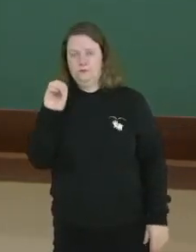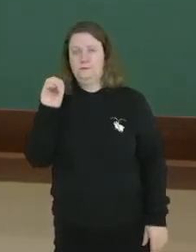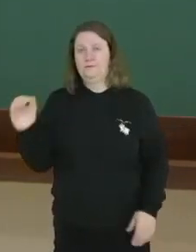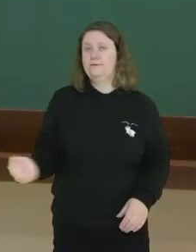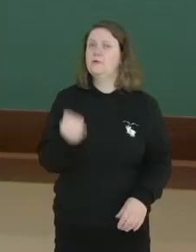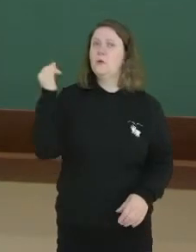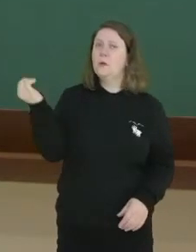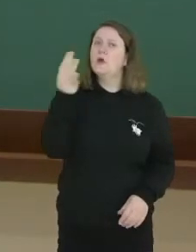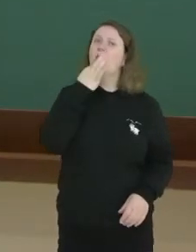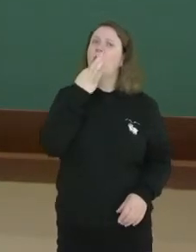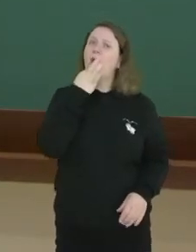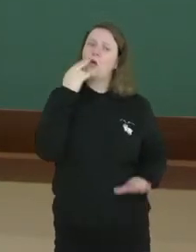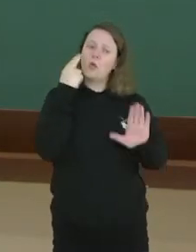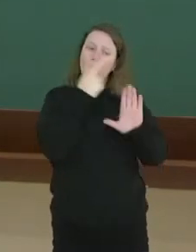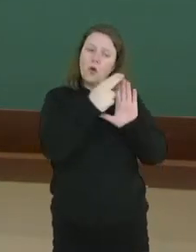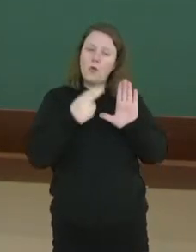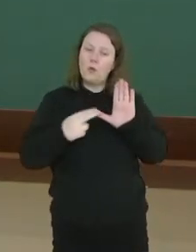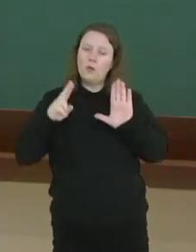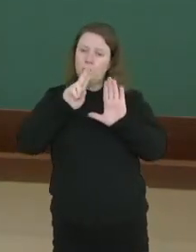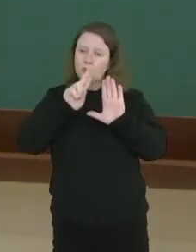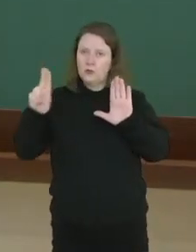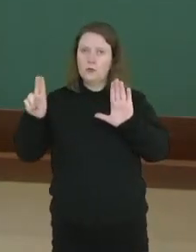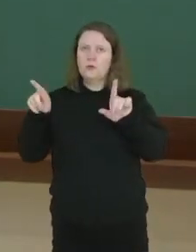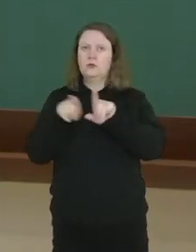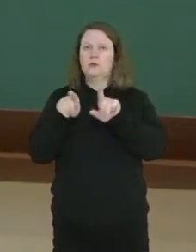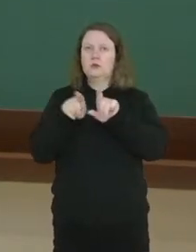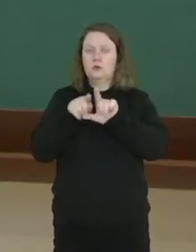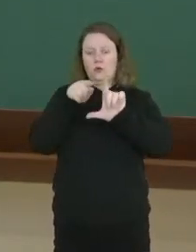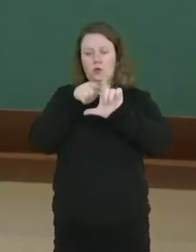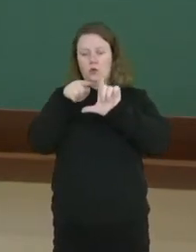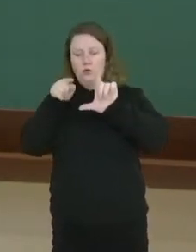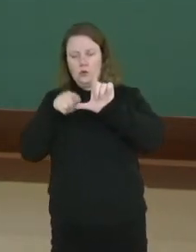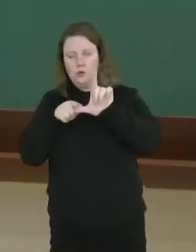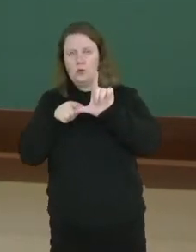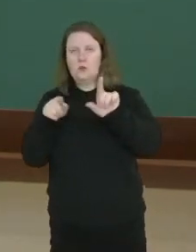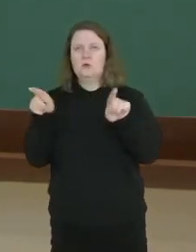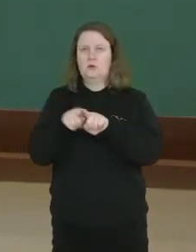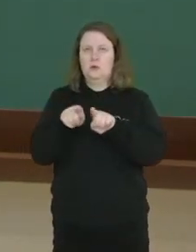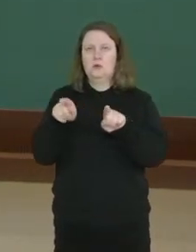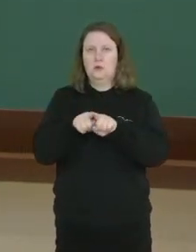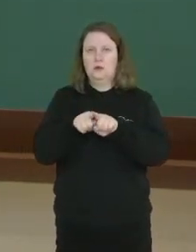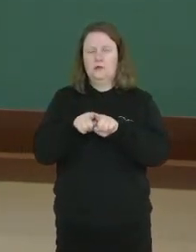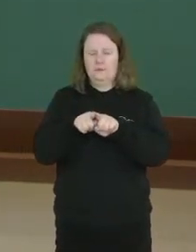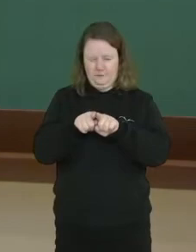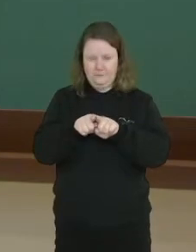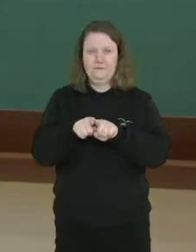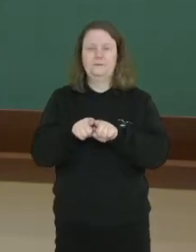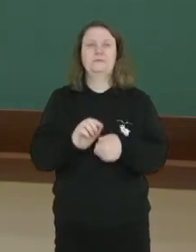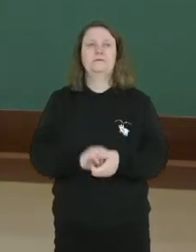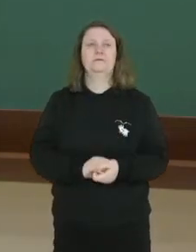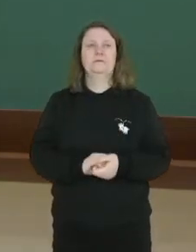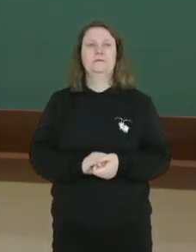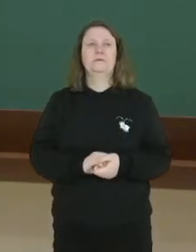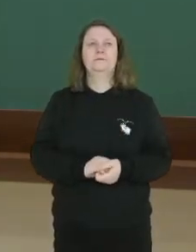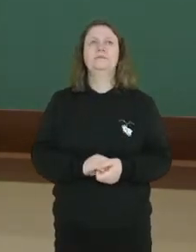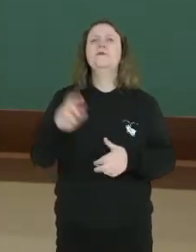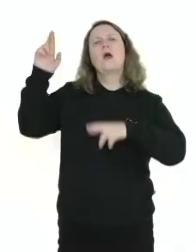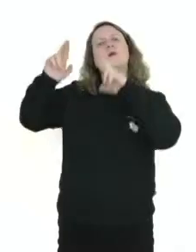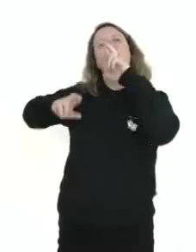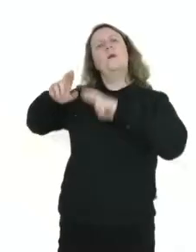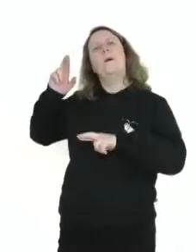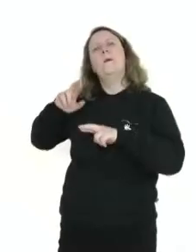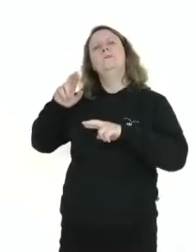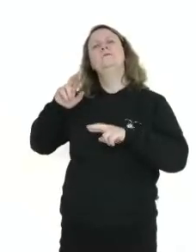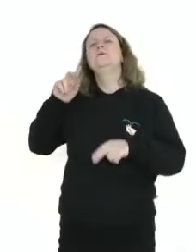desses nomes e que o ângulo reto, o triângulo retângulo possui um ângulo reto, tá bom? Então, vamos considerar o